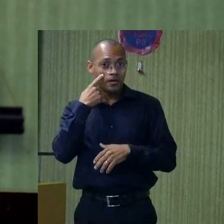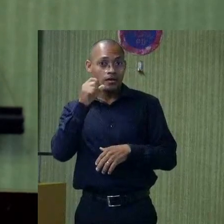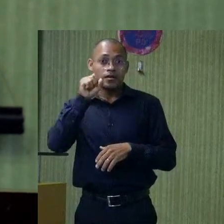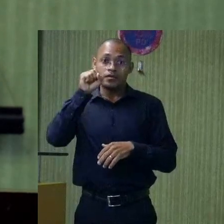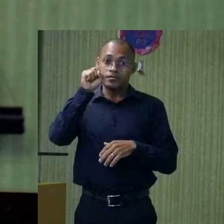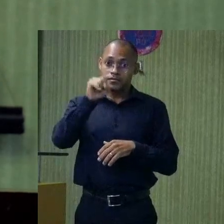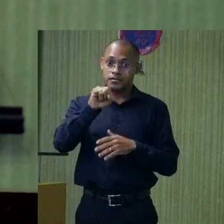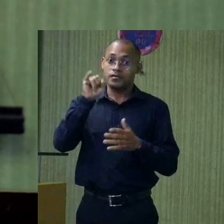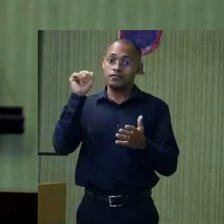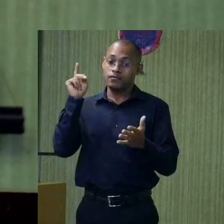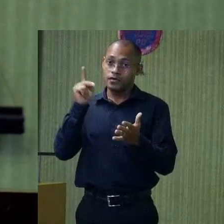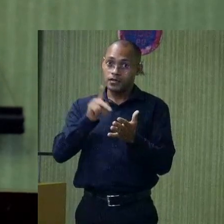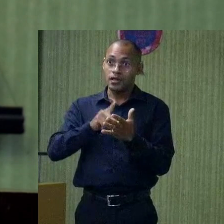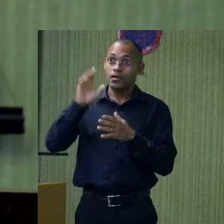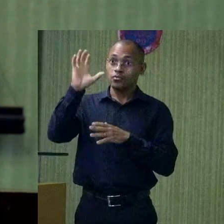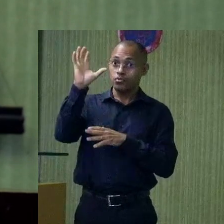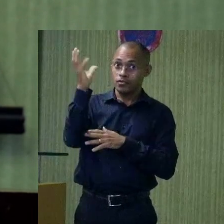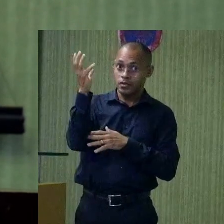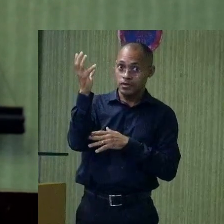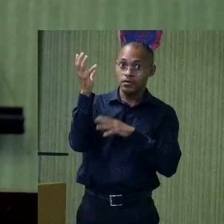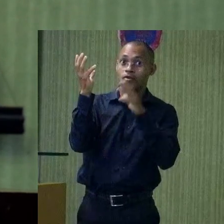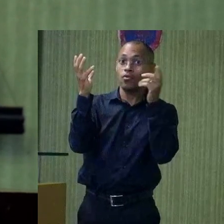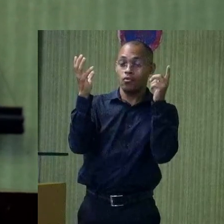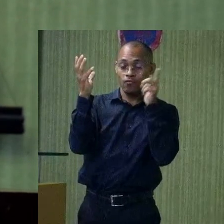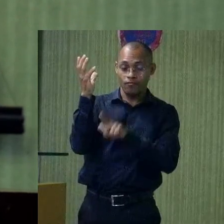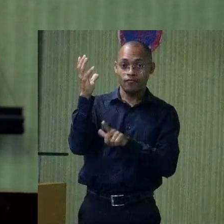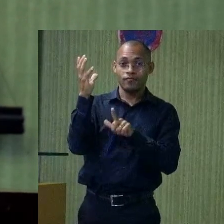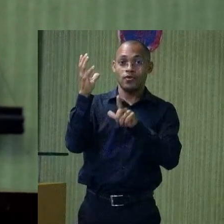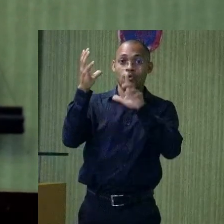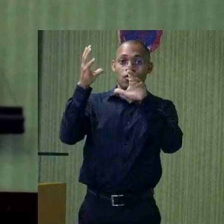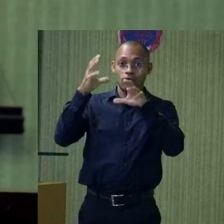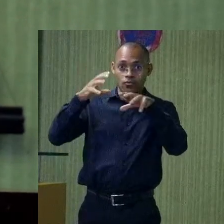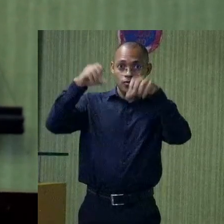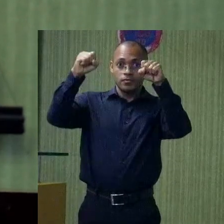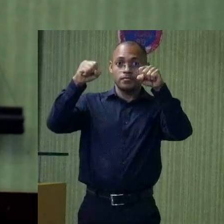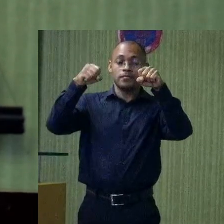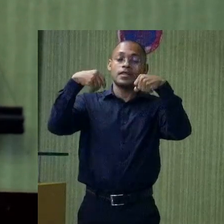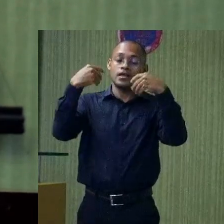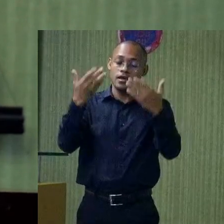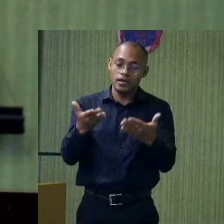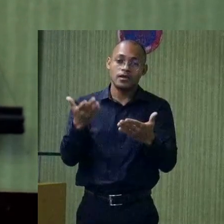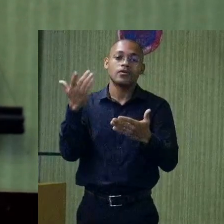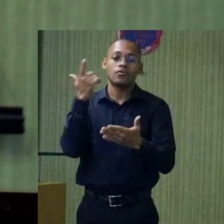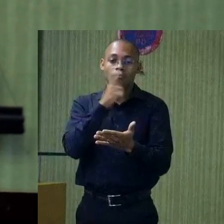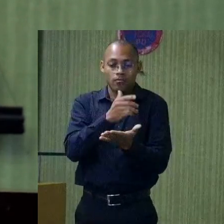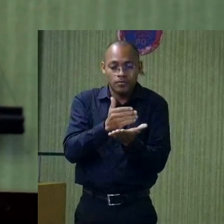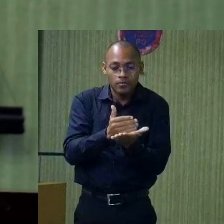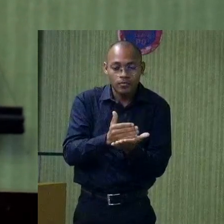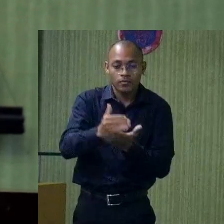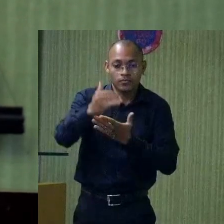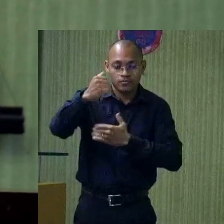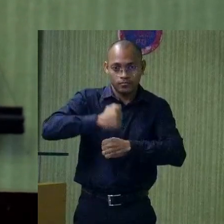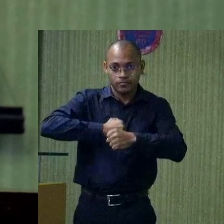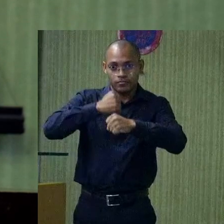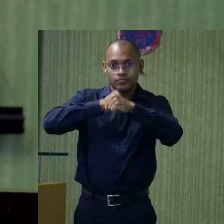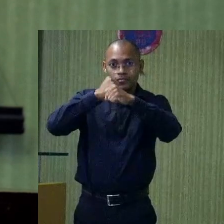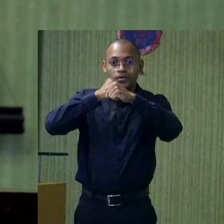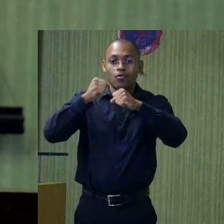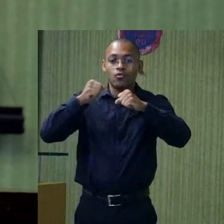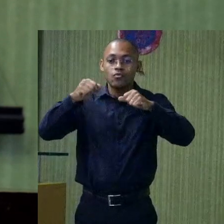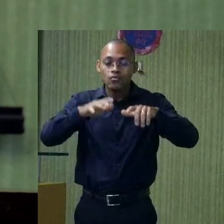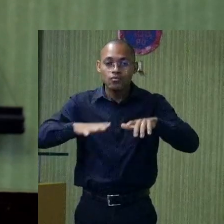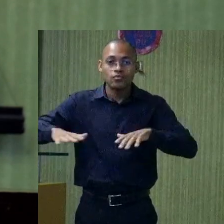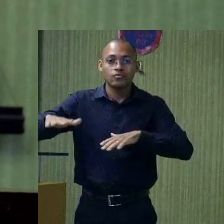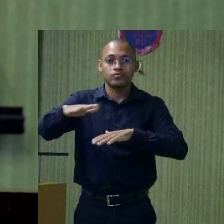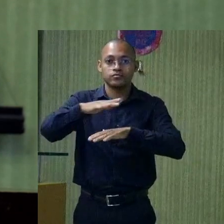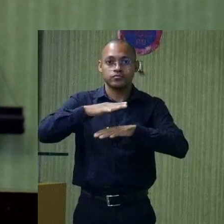está efetivamente acontecendo em relação à educação de cada município mais atingido tanto que